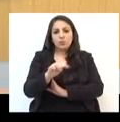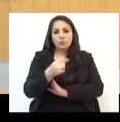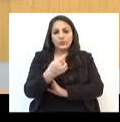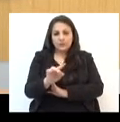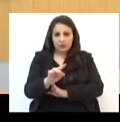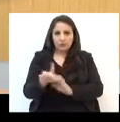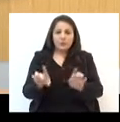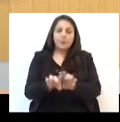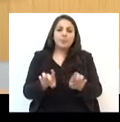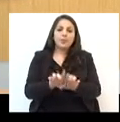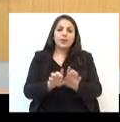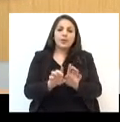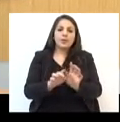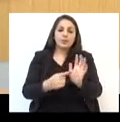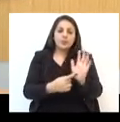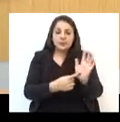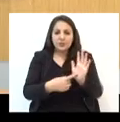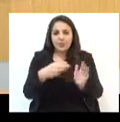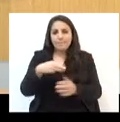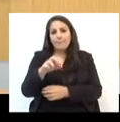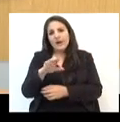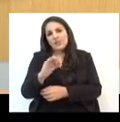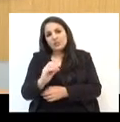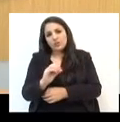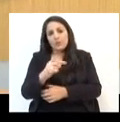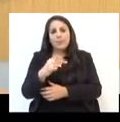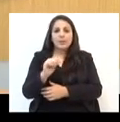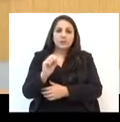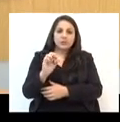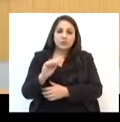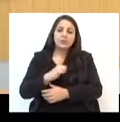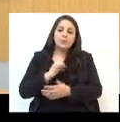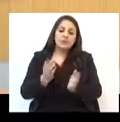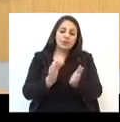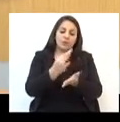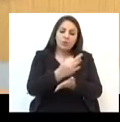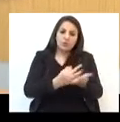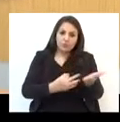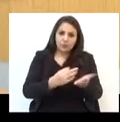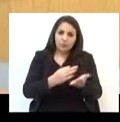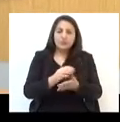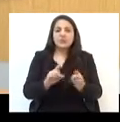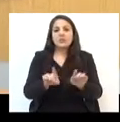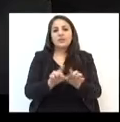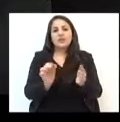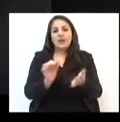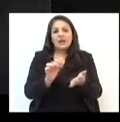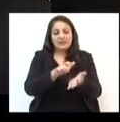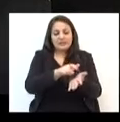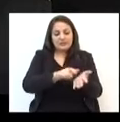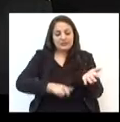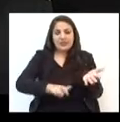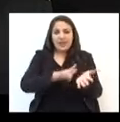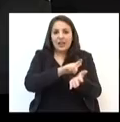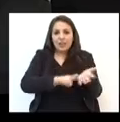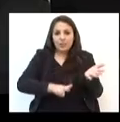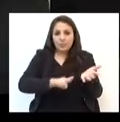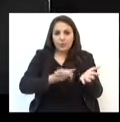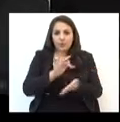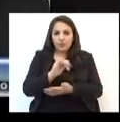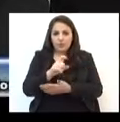presidente Márcio Patucci e institui o formulário de declaração do cumprimento da lei da Ficha Limpa. O artigo 5º da nossa